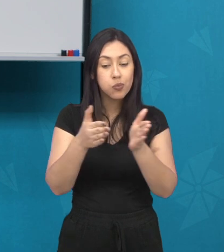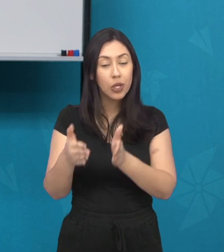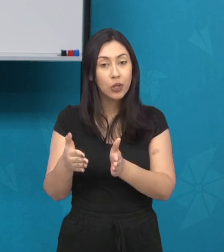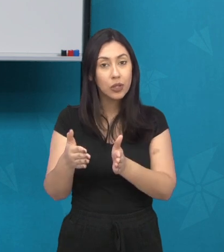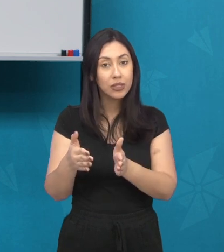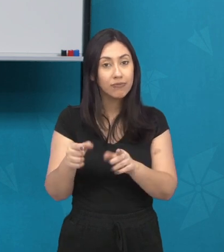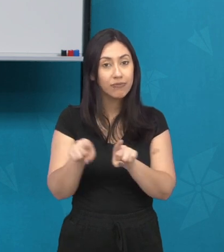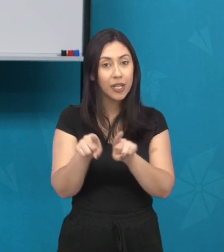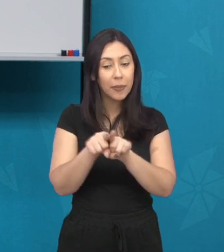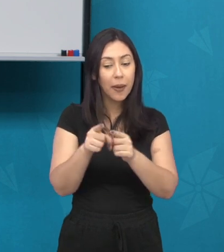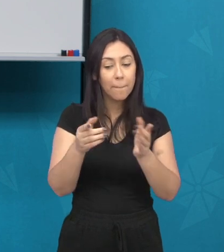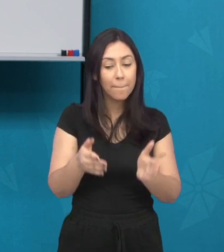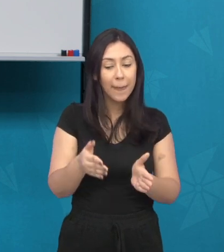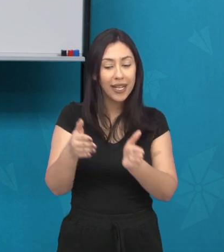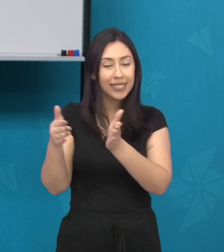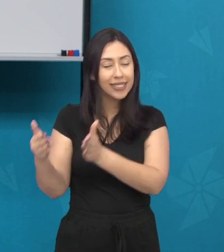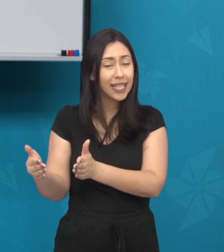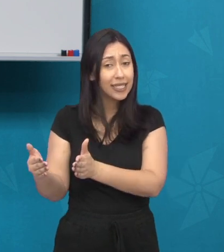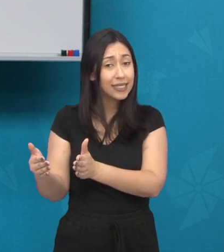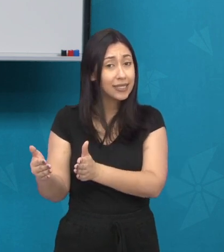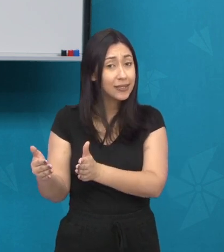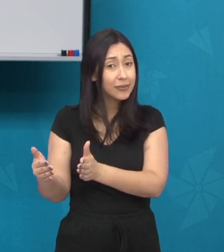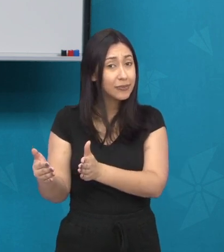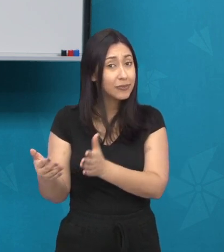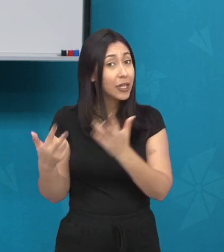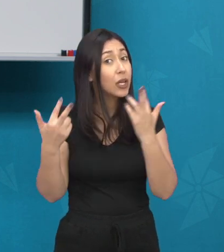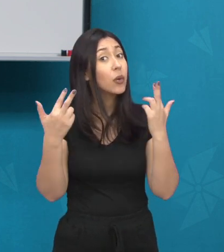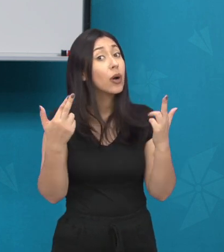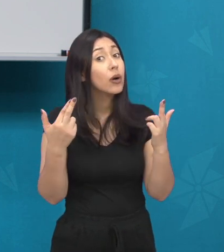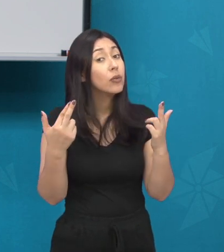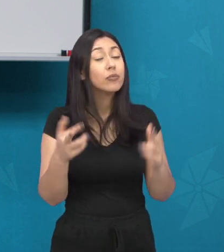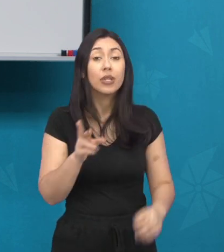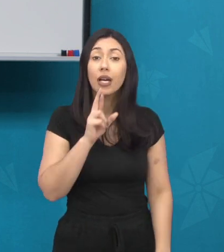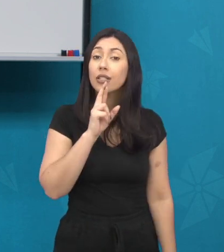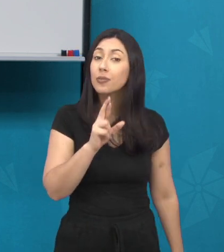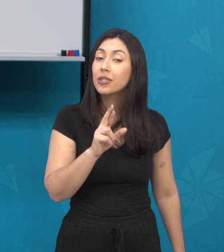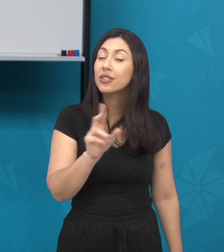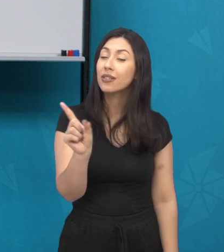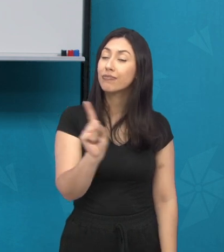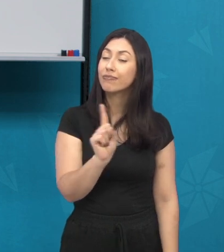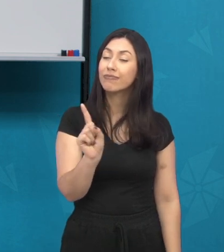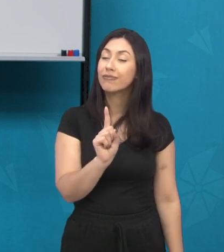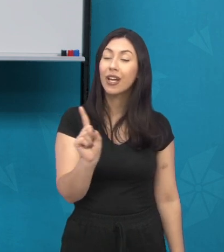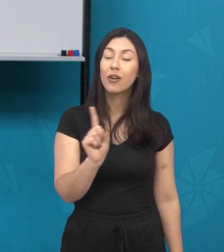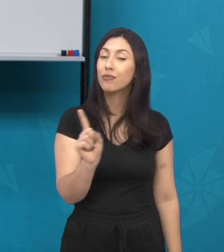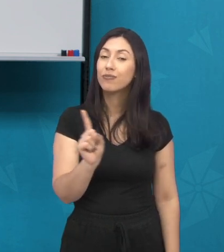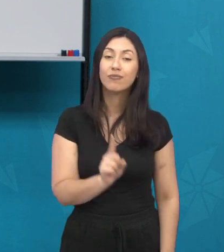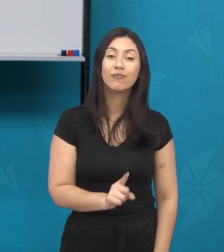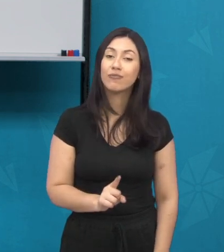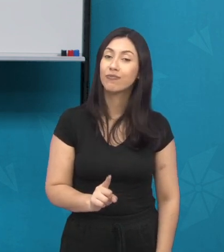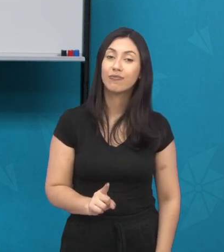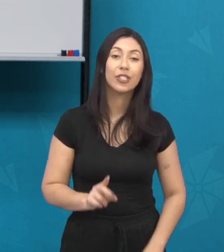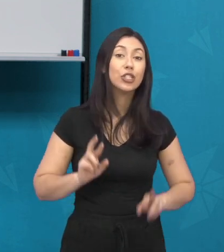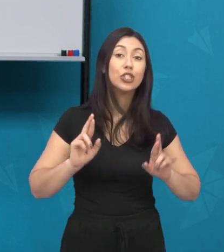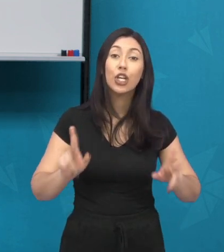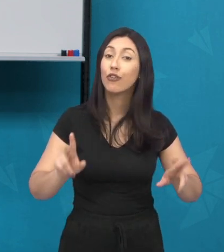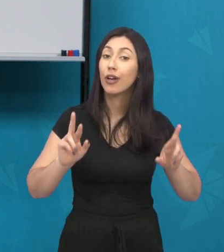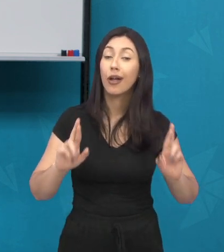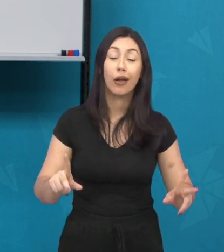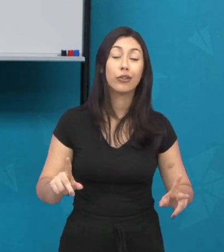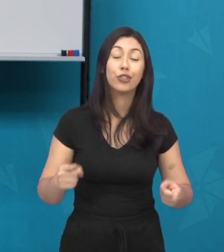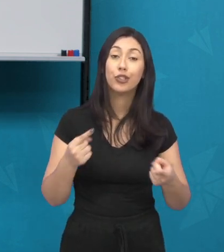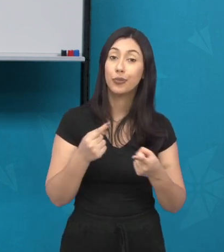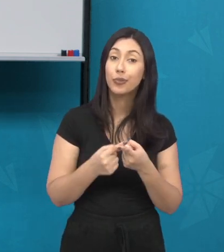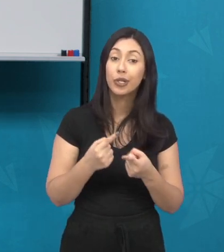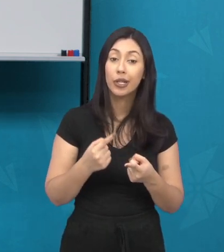para dois e consequentemente de dois para três resposta não não é aplicada Por